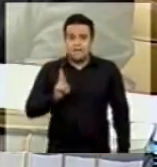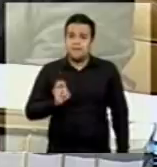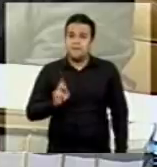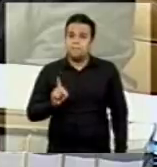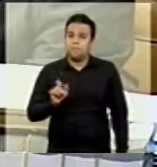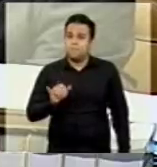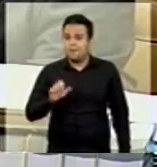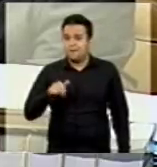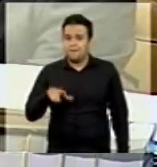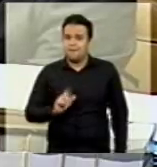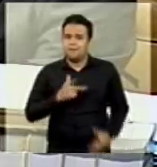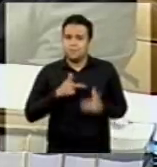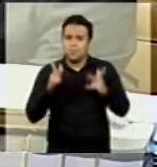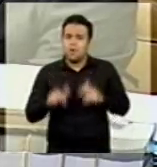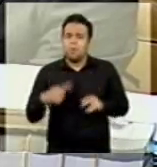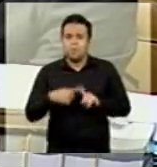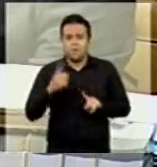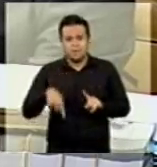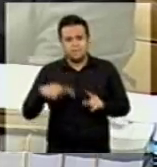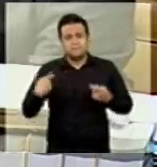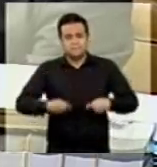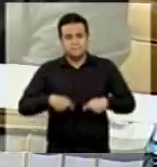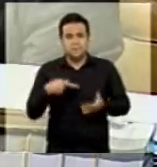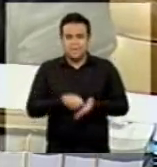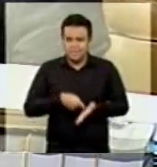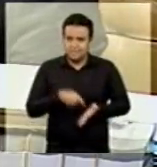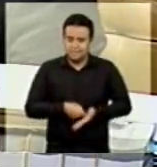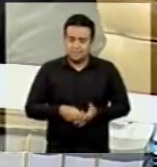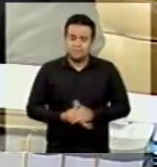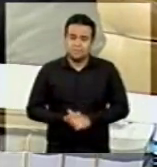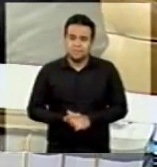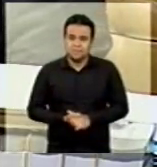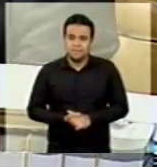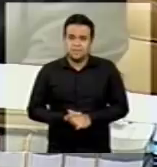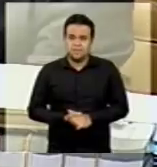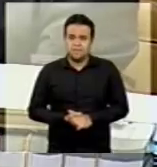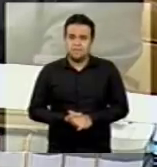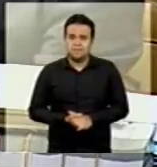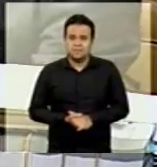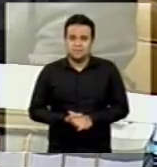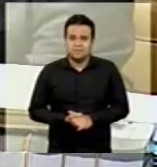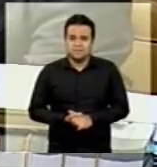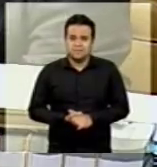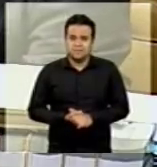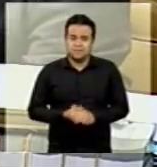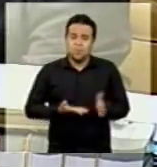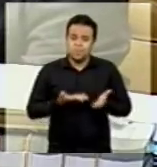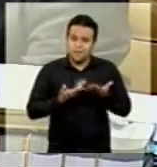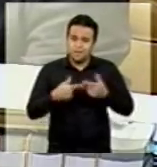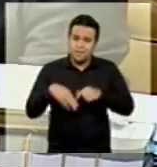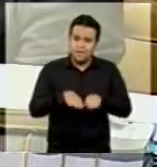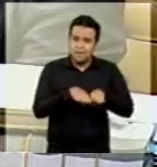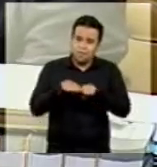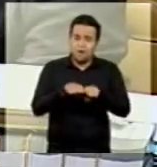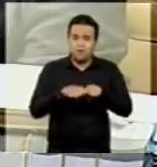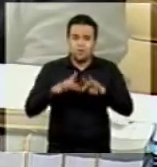que exige, não é, como um natural consectário, o tratamento isonômico